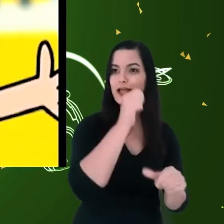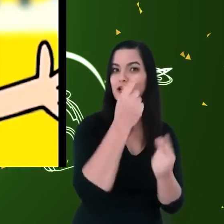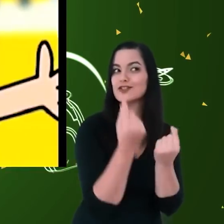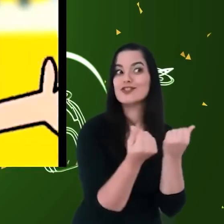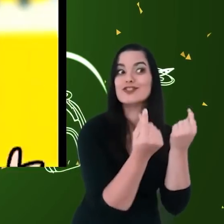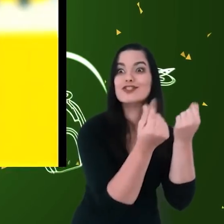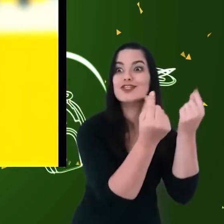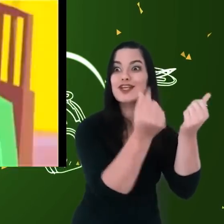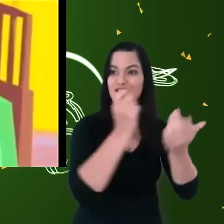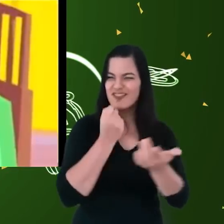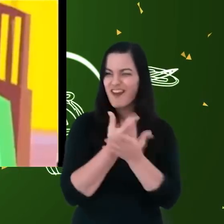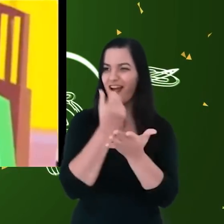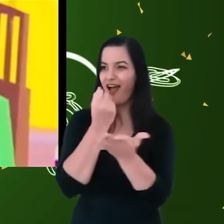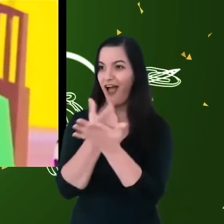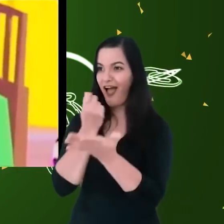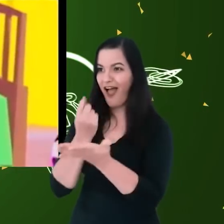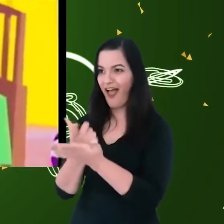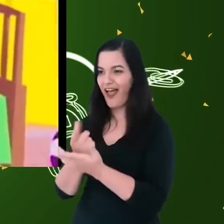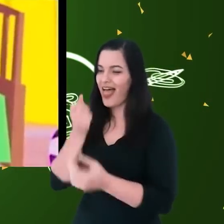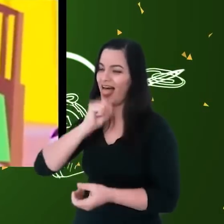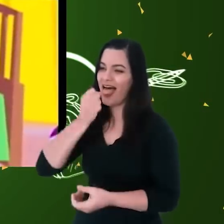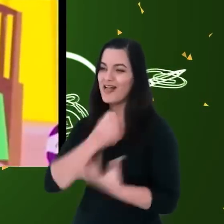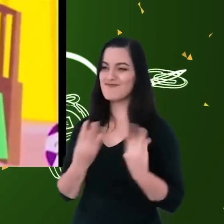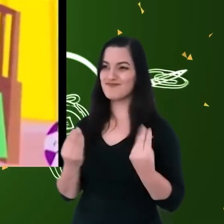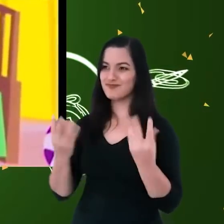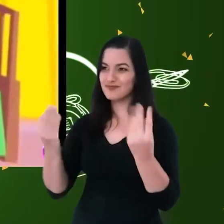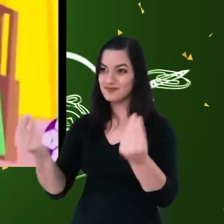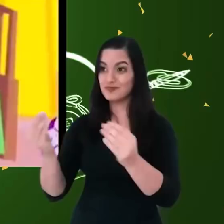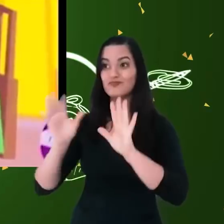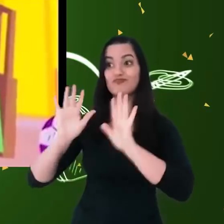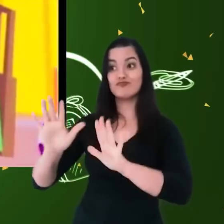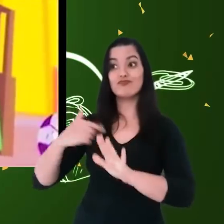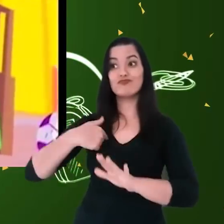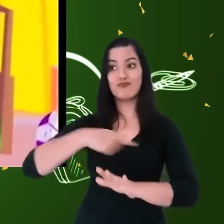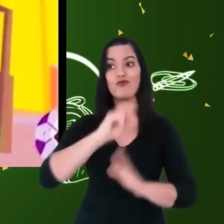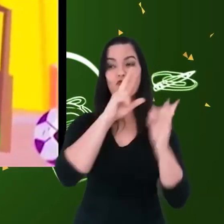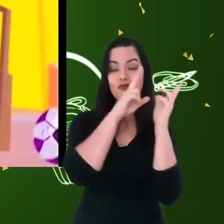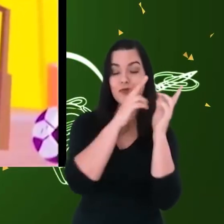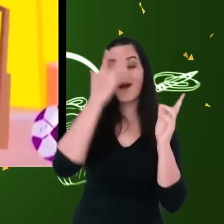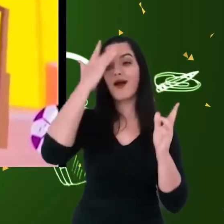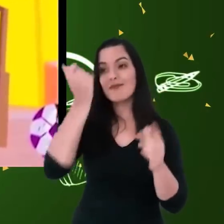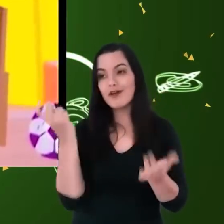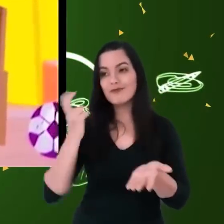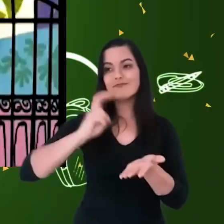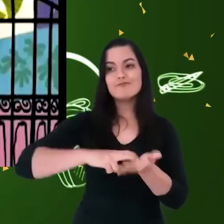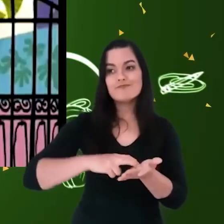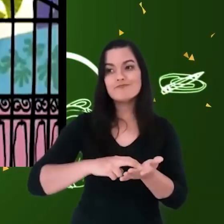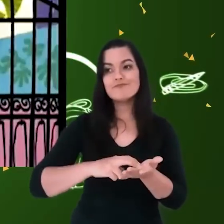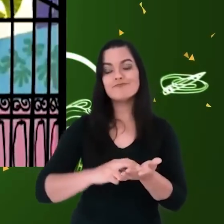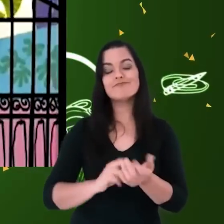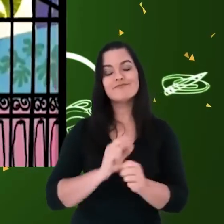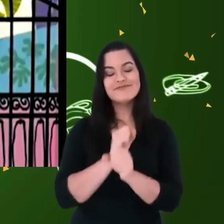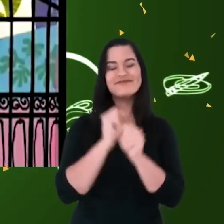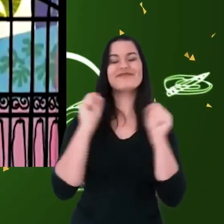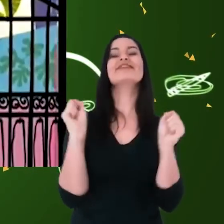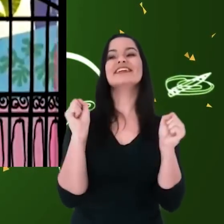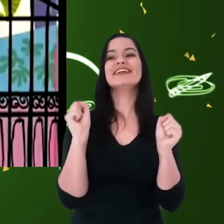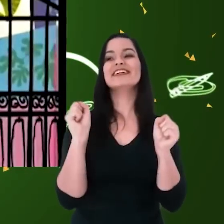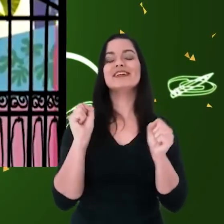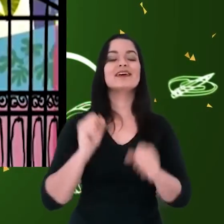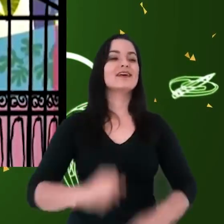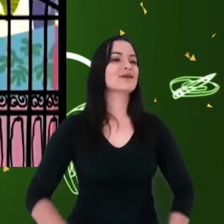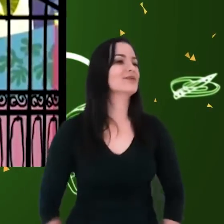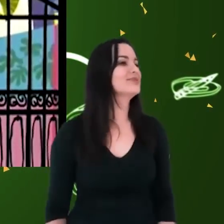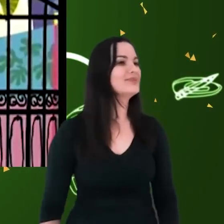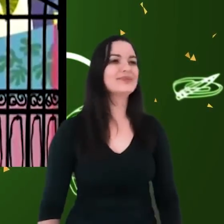muitos sorvetes. Agora dá licença que amanhã eu tenho que acordar muito cedo. Ai, Gutinho, você não aprende mesmo,